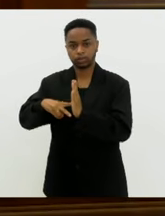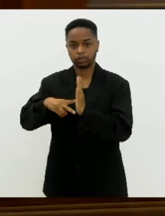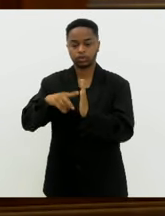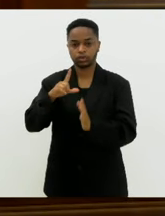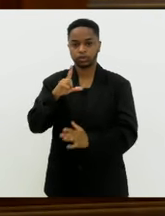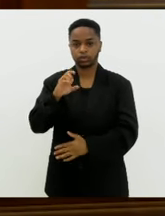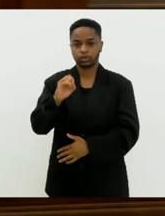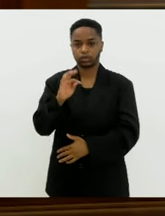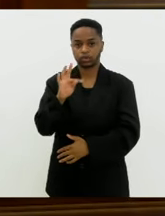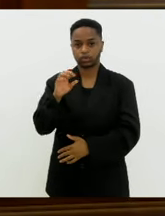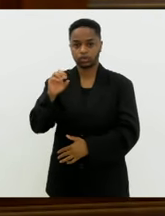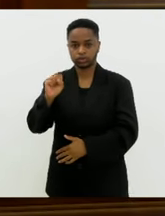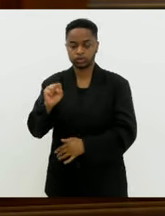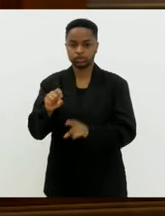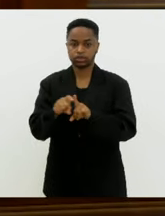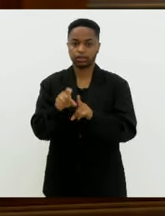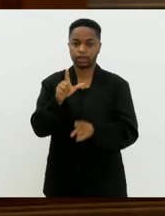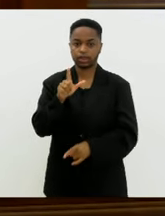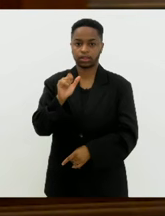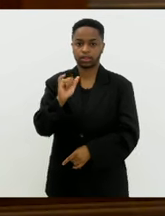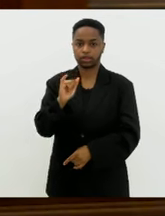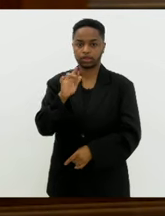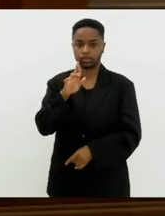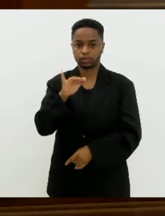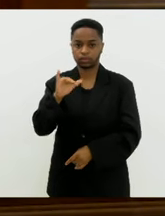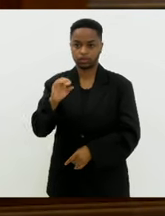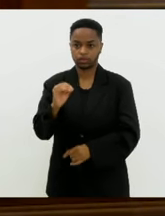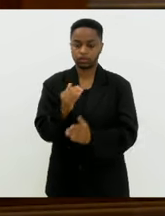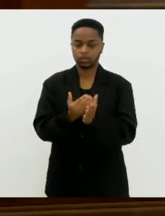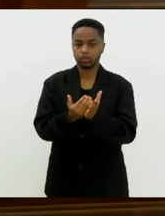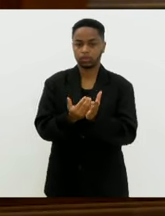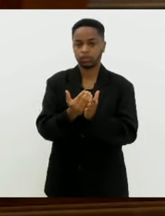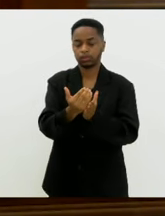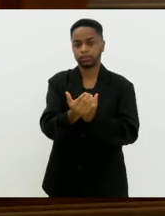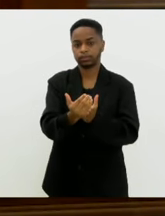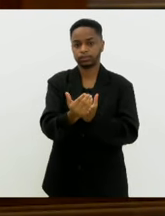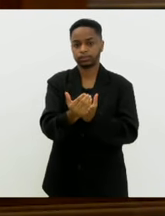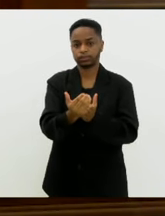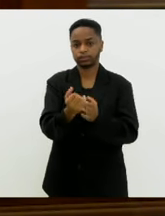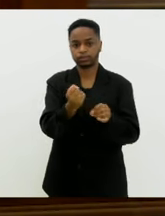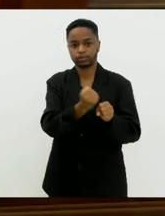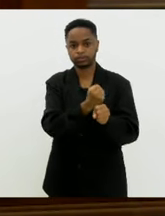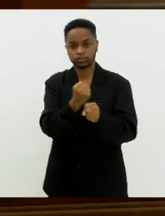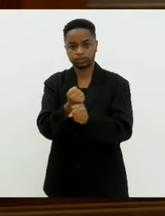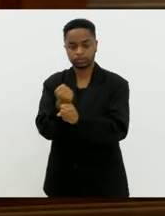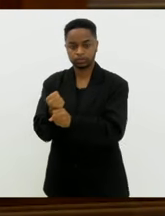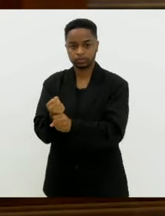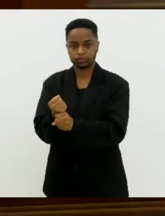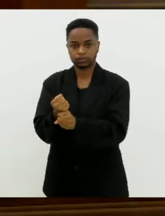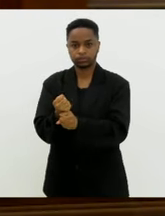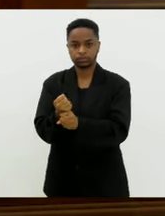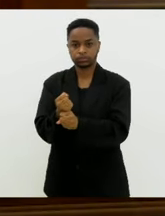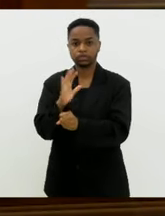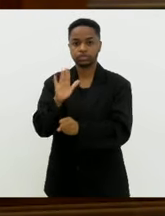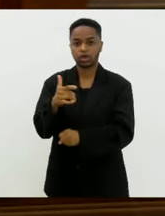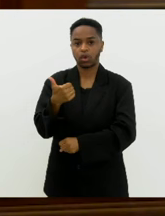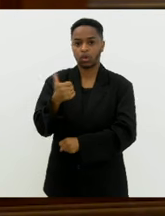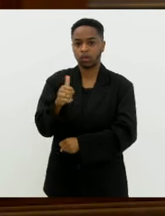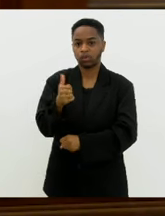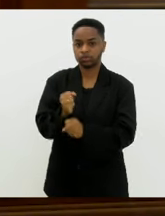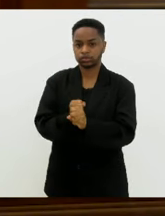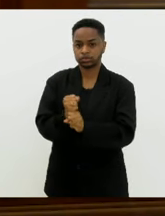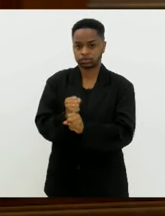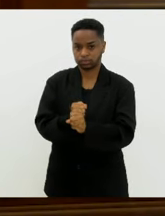e Lírio, começou a ser construído há mais de 11 anos e